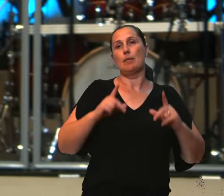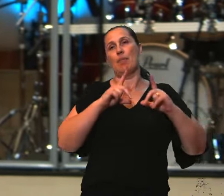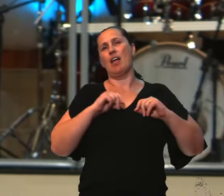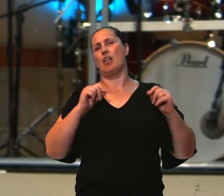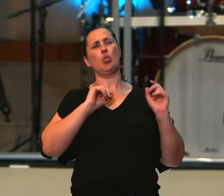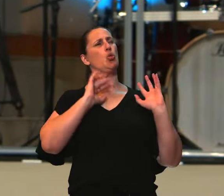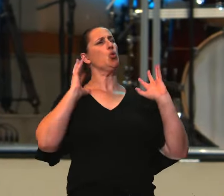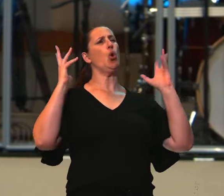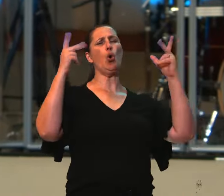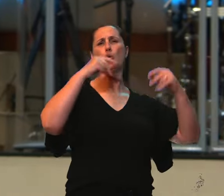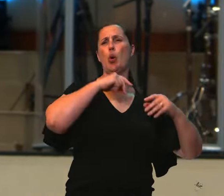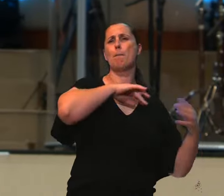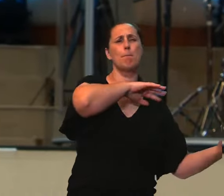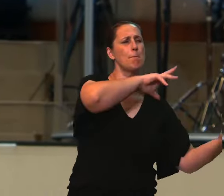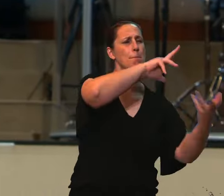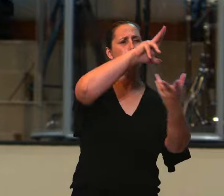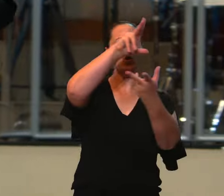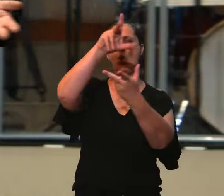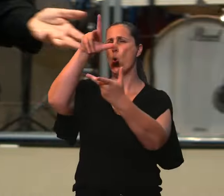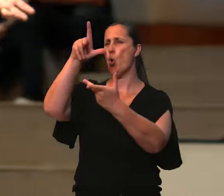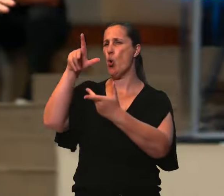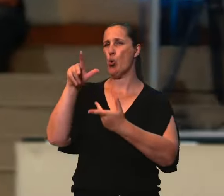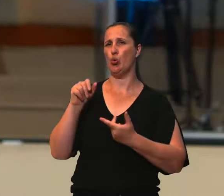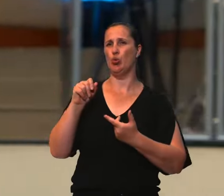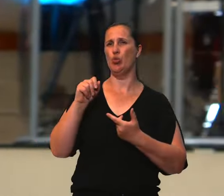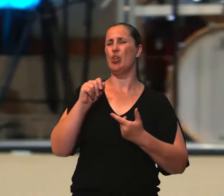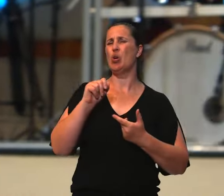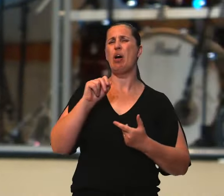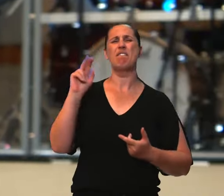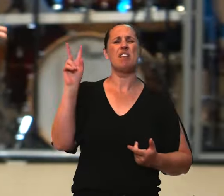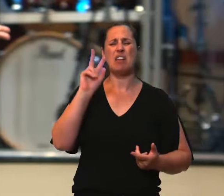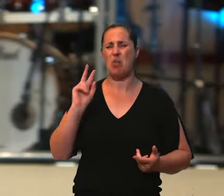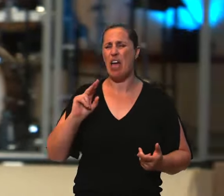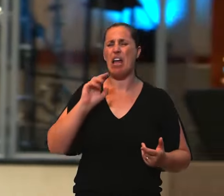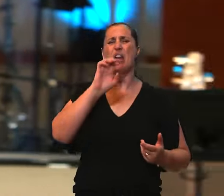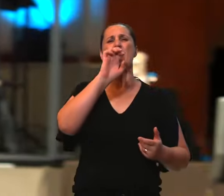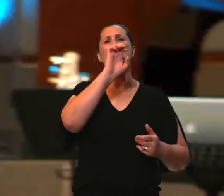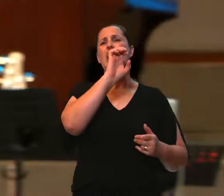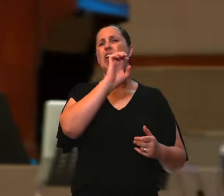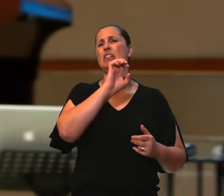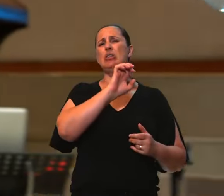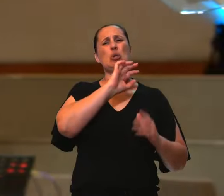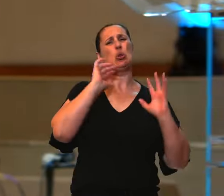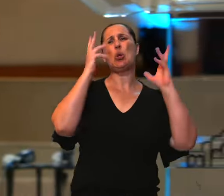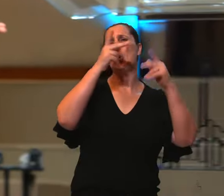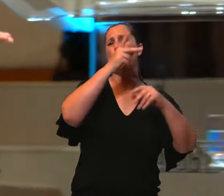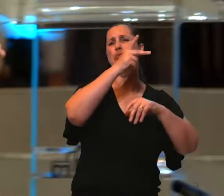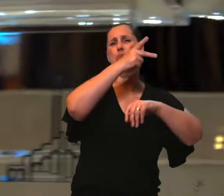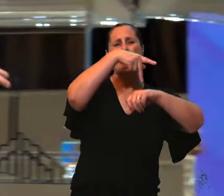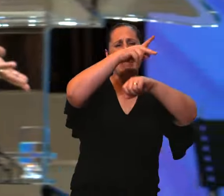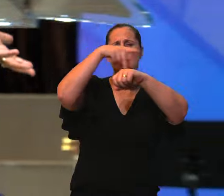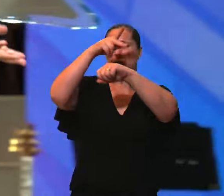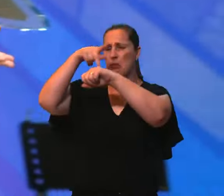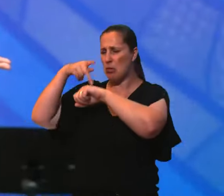Genebra os da Casa Branca os da Venezuela de Equador de